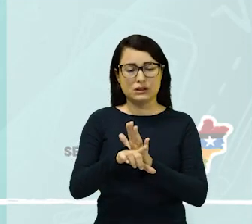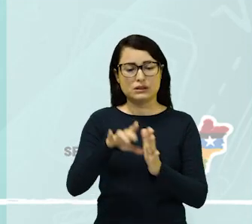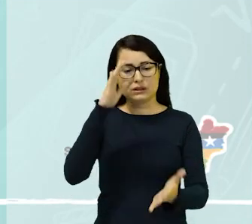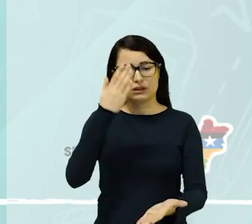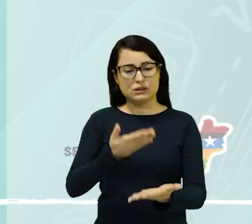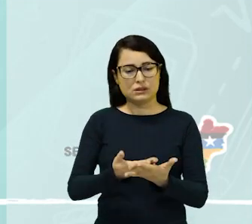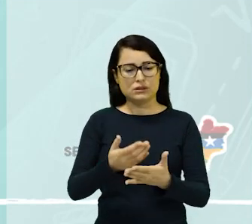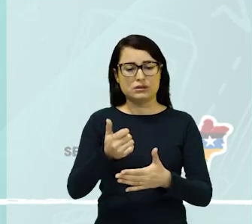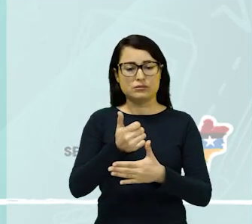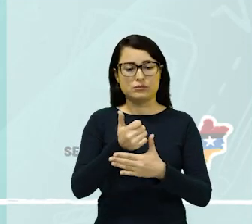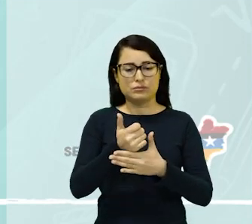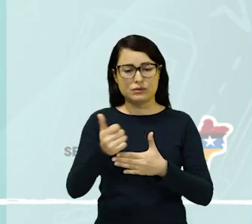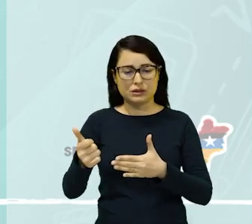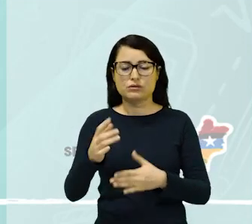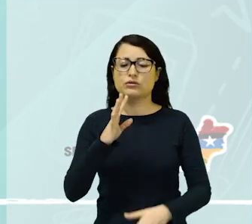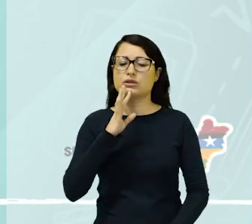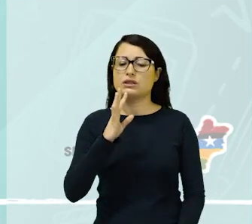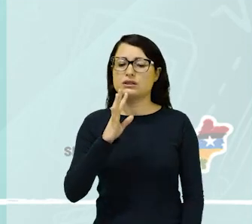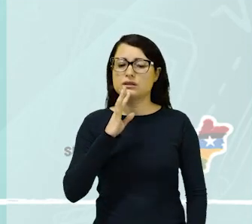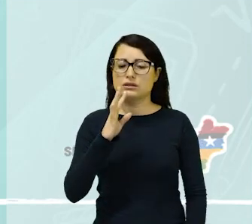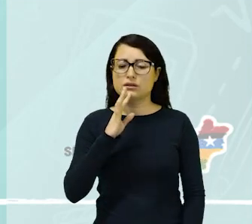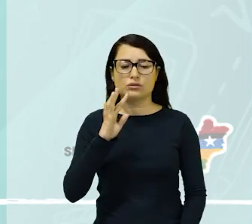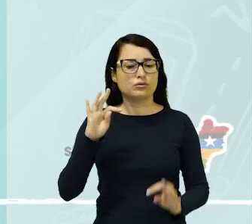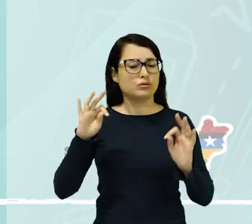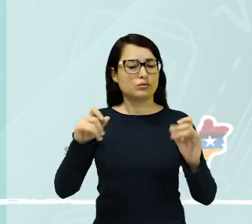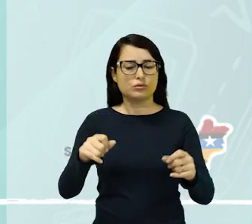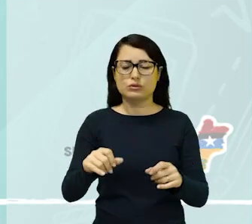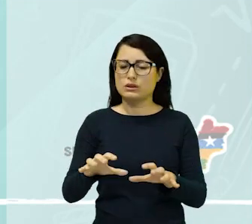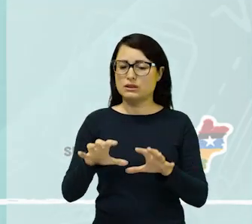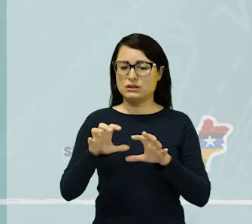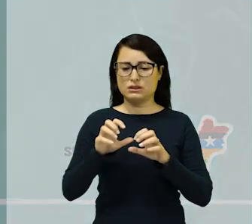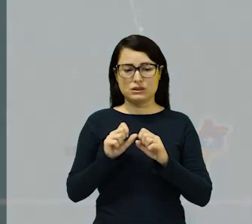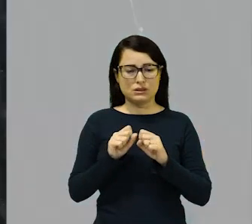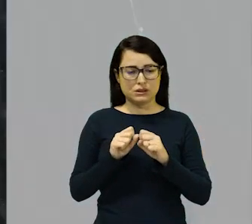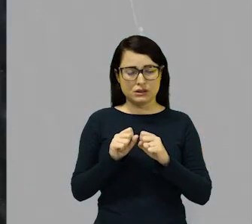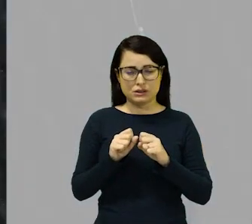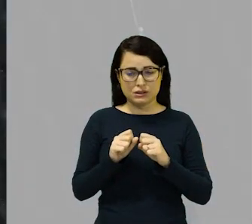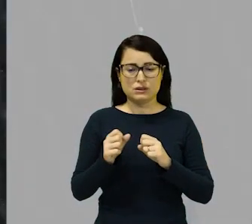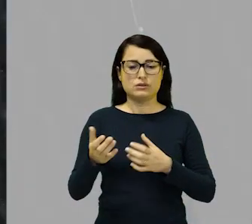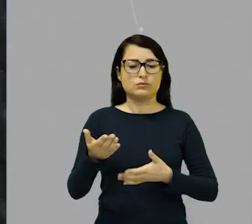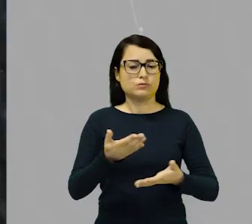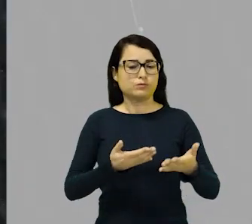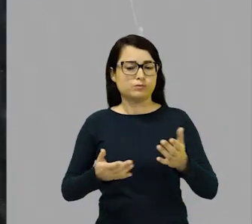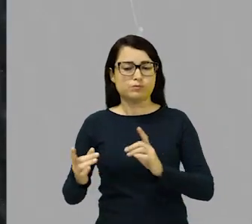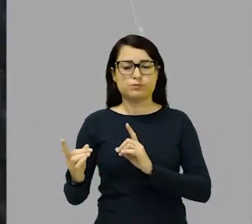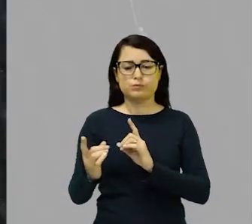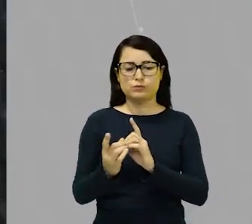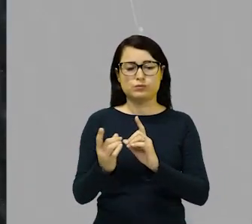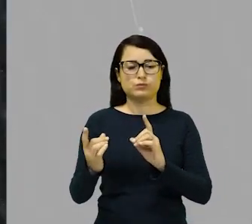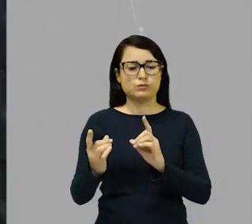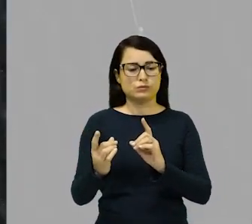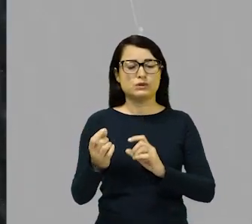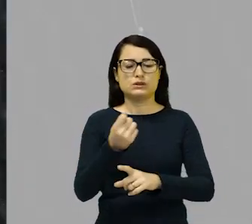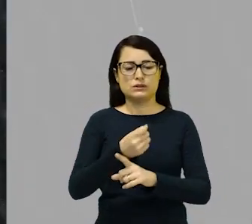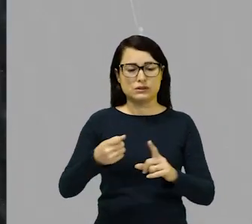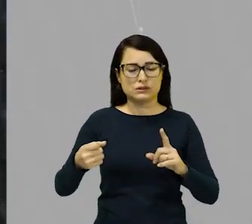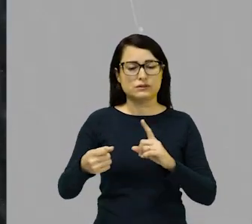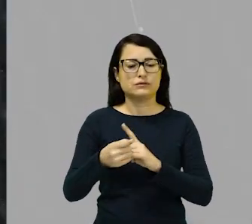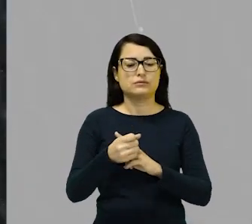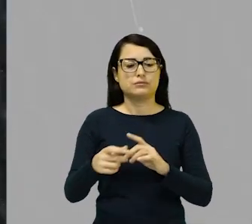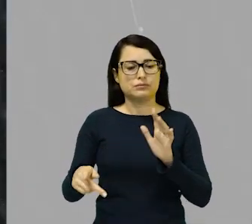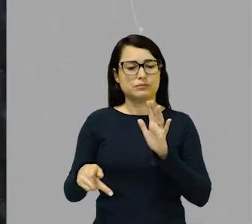morais, conhecimentos, tudo que é adquirido a partir do convívio social é parte da cultura humana. Então, atenção,